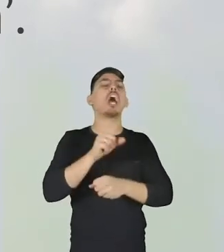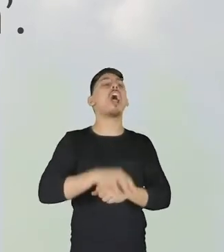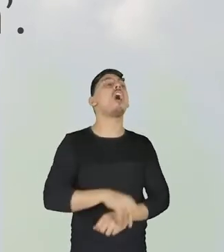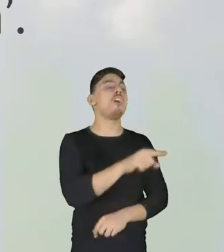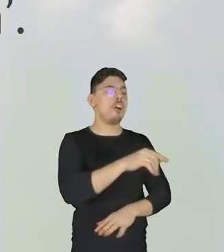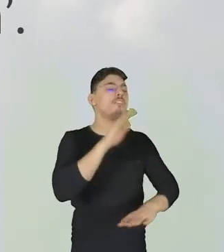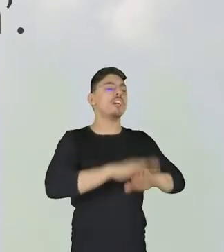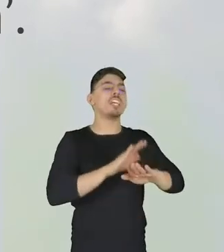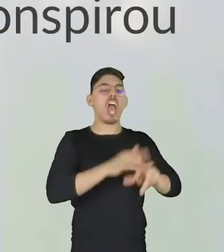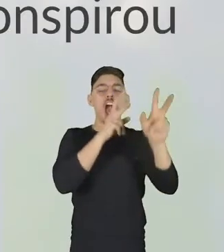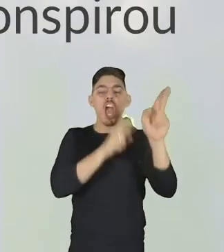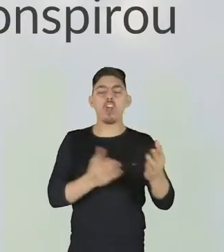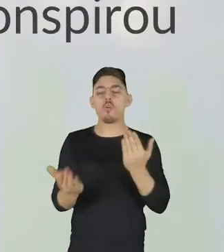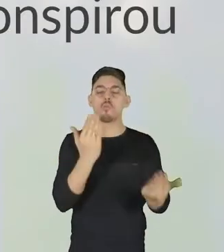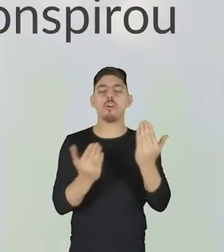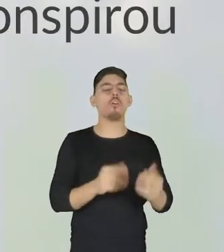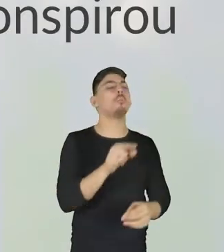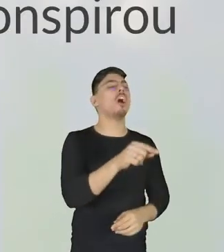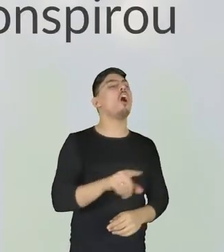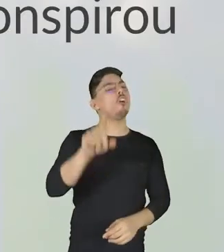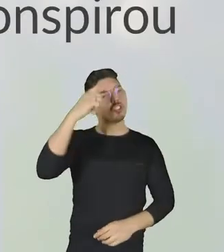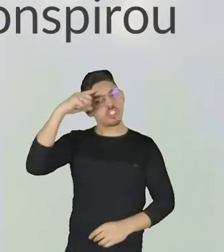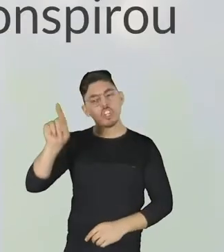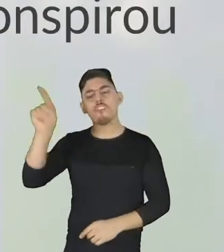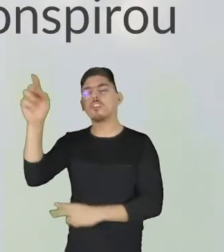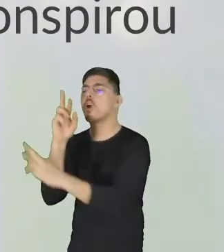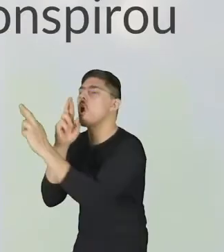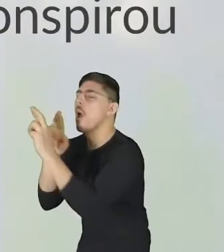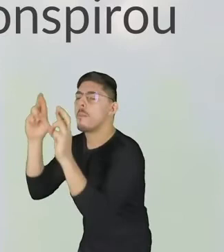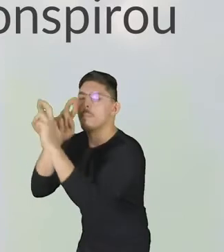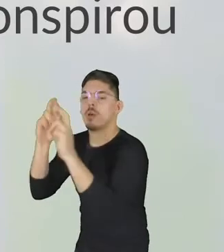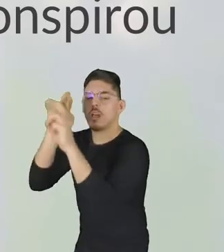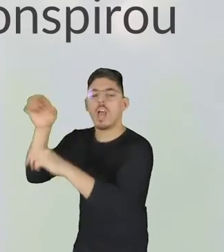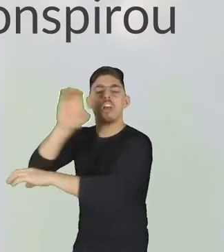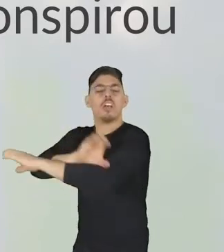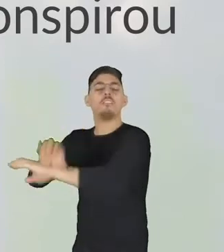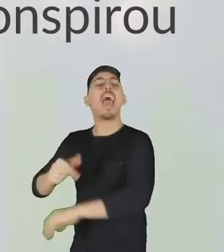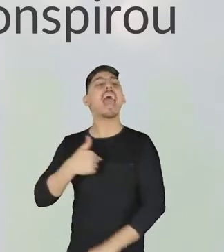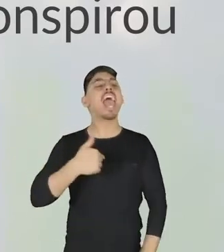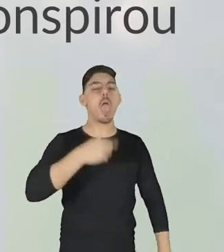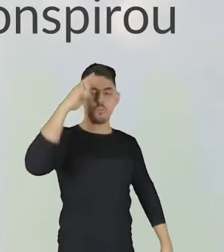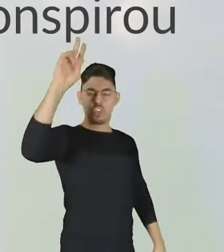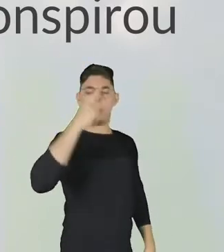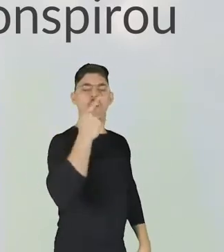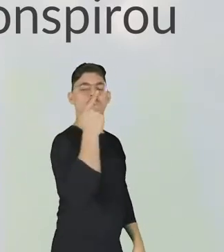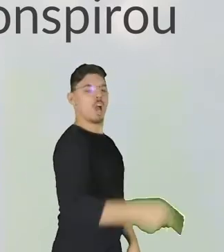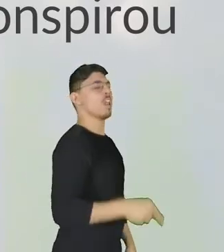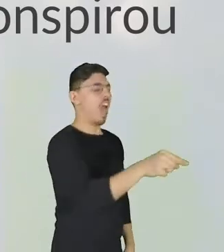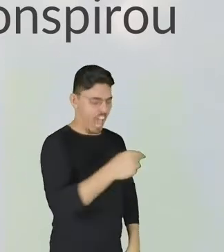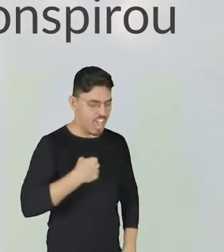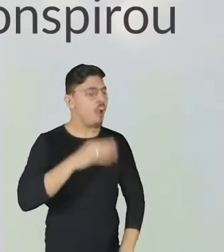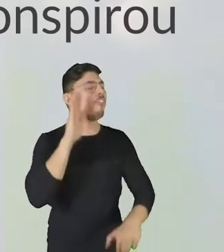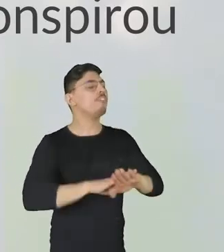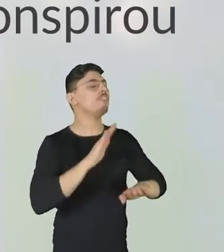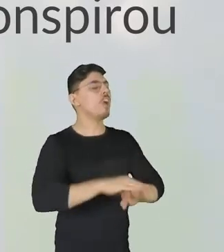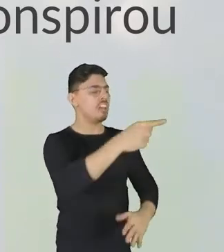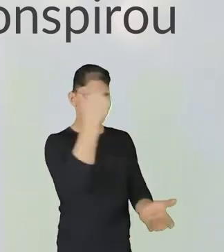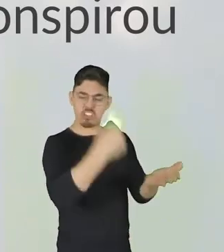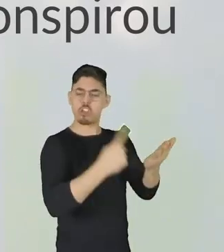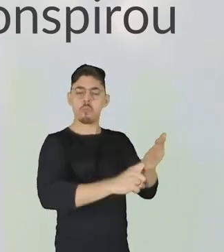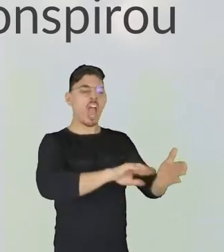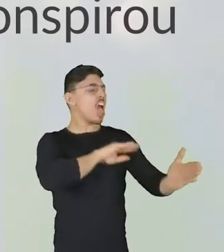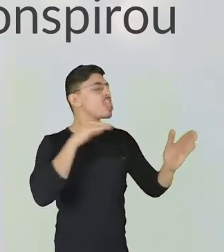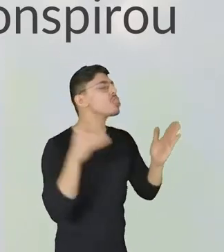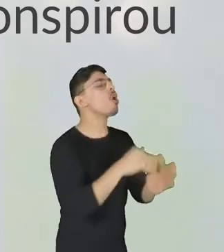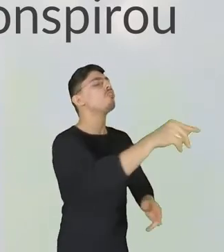dias que vocês observaram a terra. Eu, o Senhor, falei, e certamente farei essas coisas a